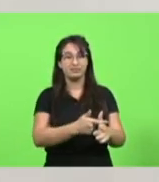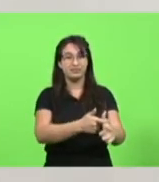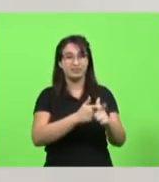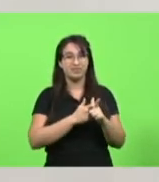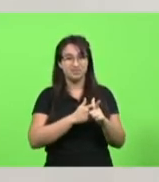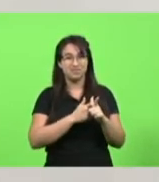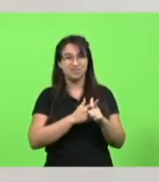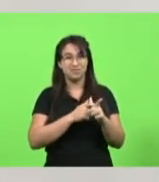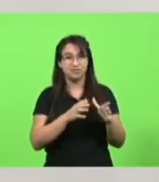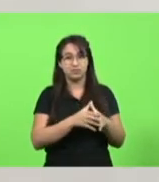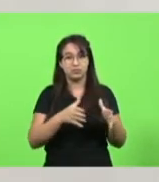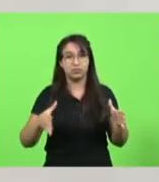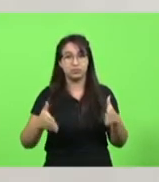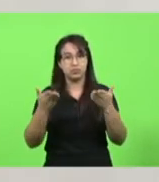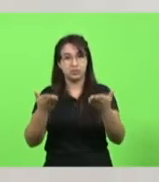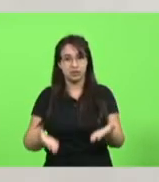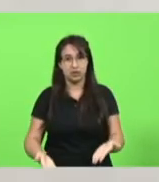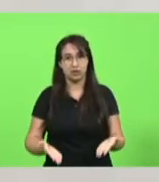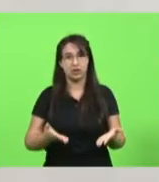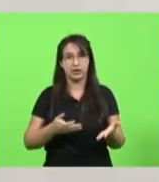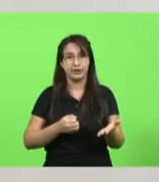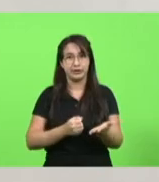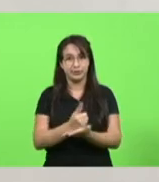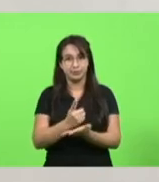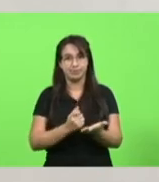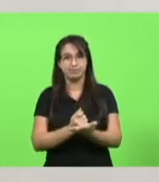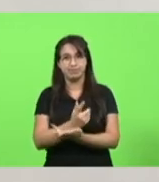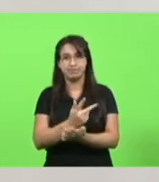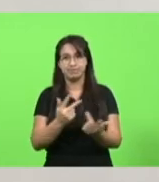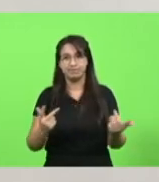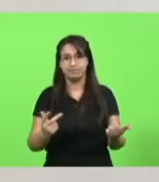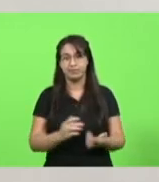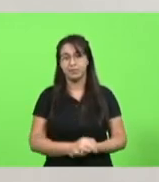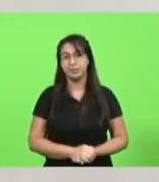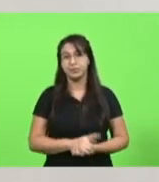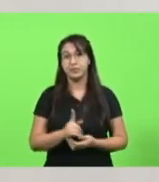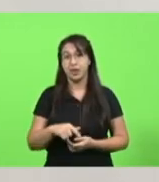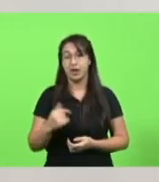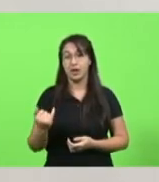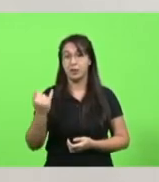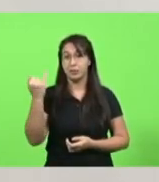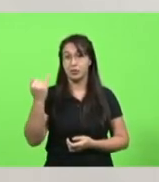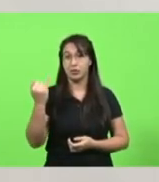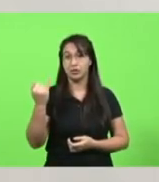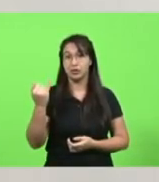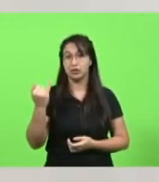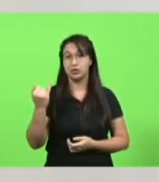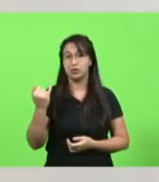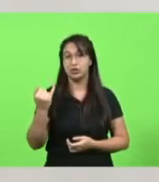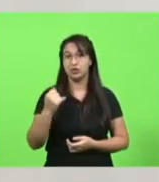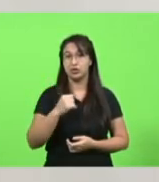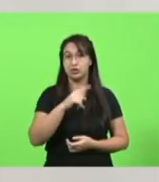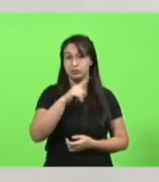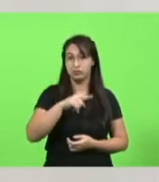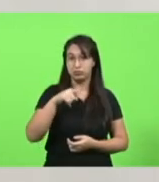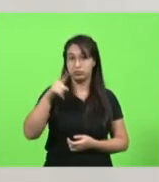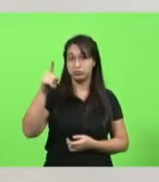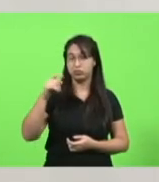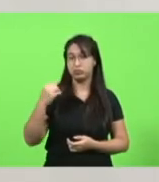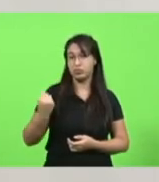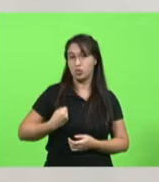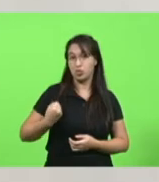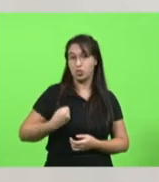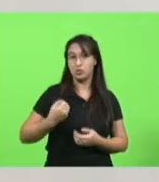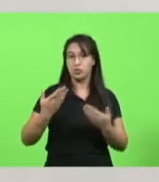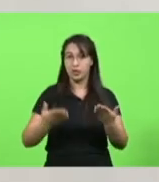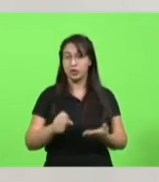superendividamento dos consumidores. Neste viés, é importante trazer os dados relativos à defesa do consumidor catarinense,